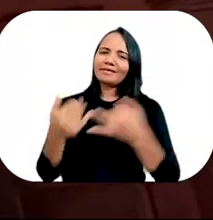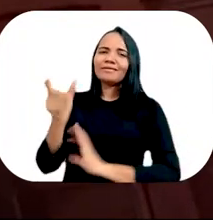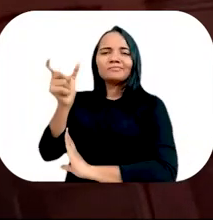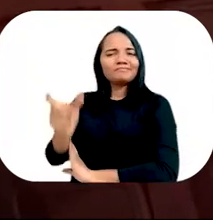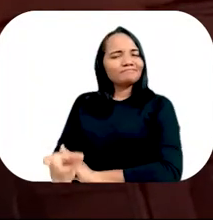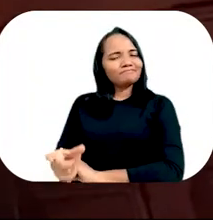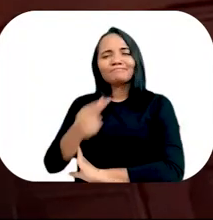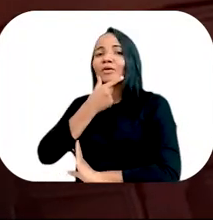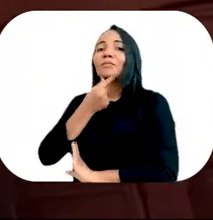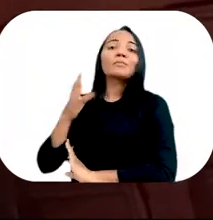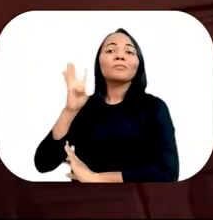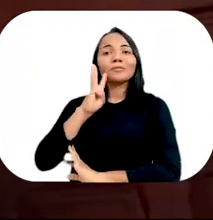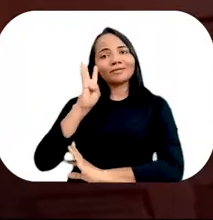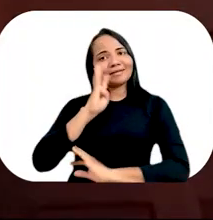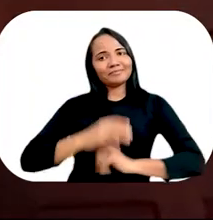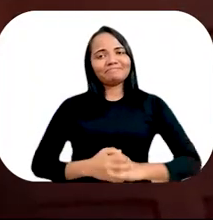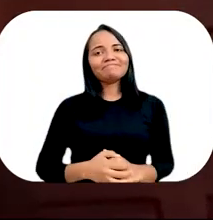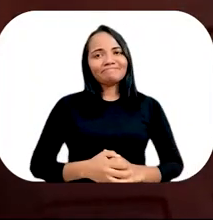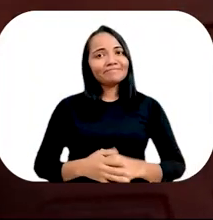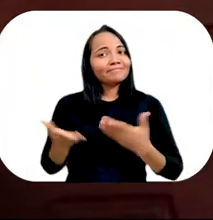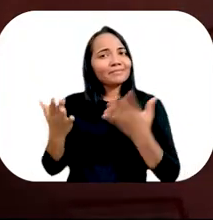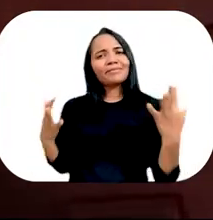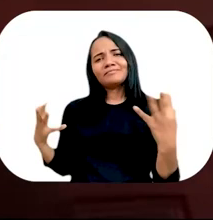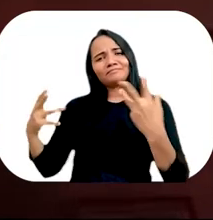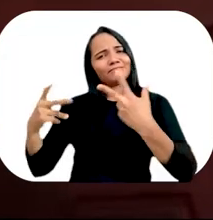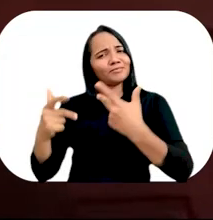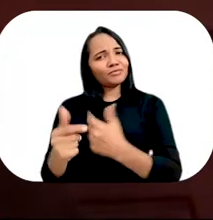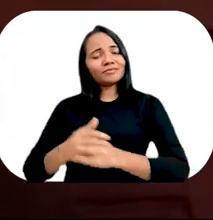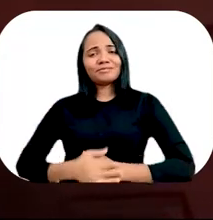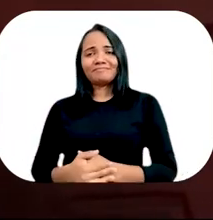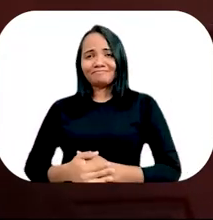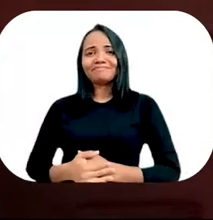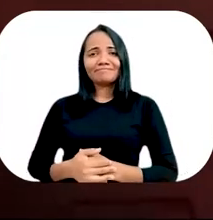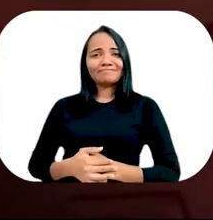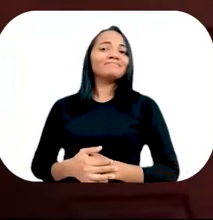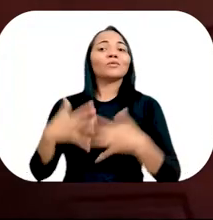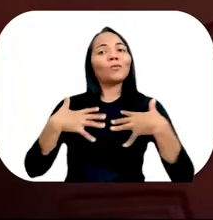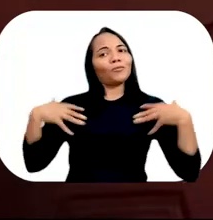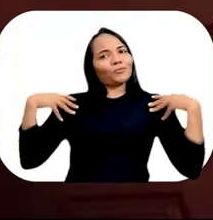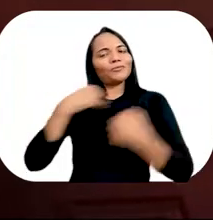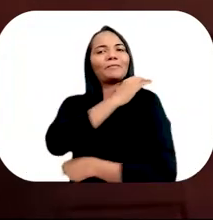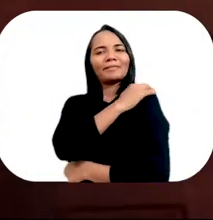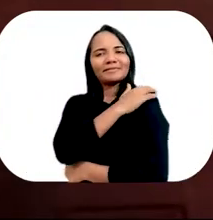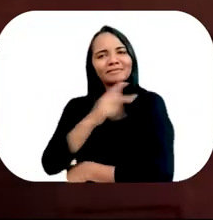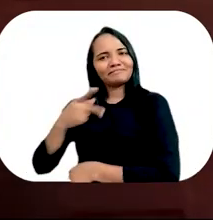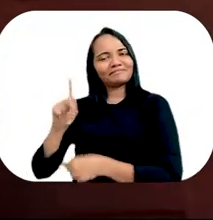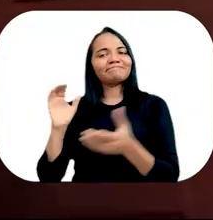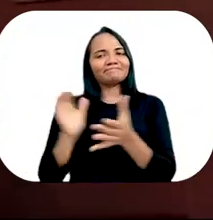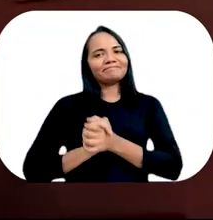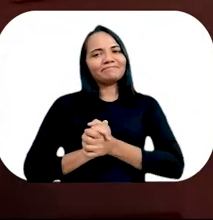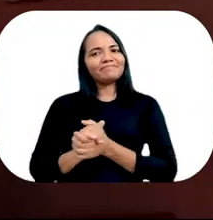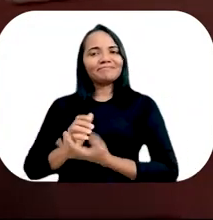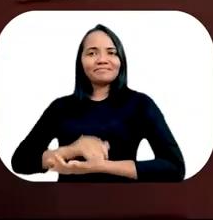legal. Primeiro, por ser uma pessoa maravilhosa. Tenho a honra de ser um dos padrinhos de casamento dele. Depois,